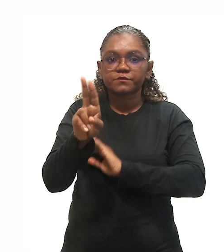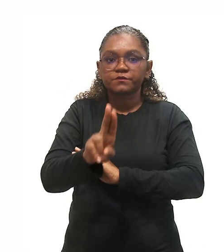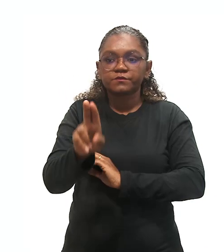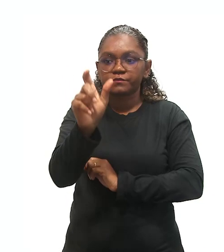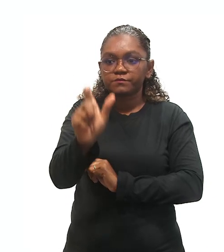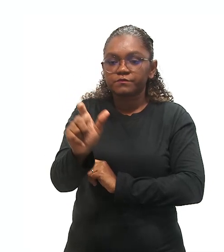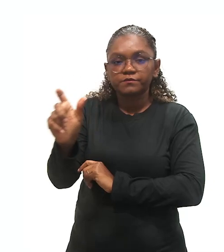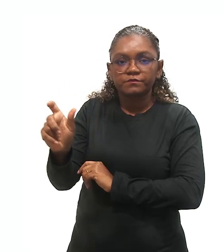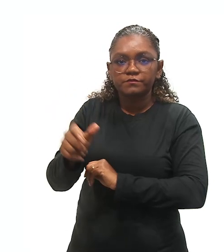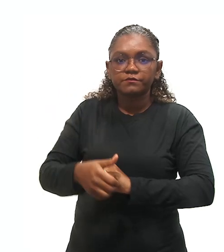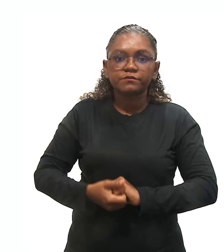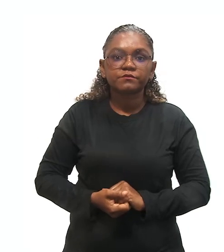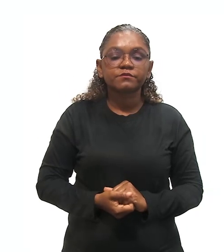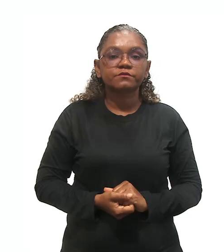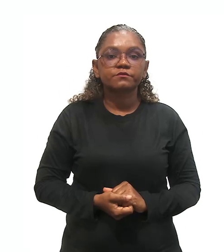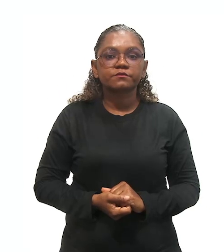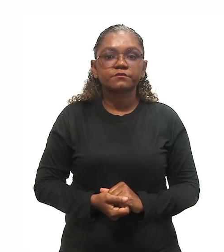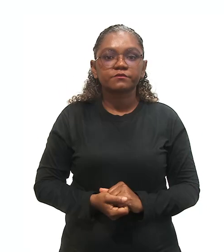usuários.